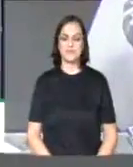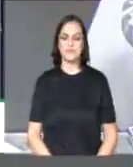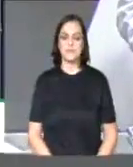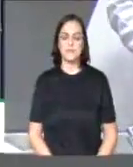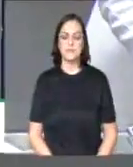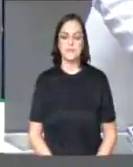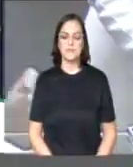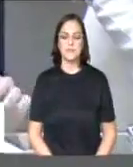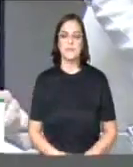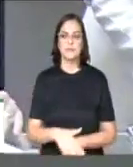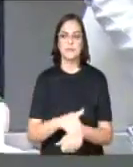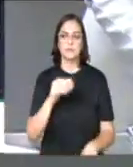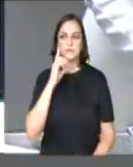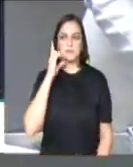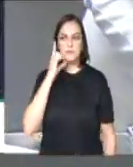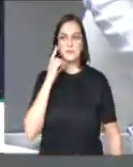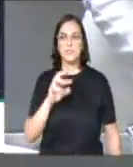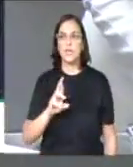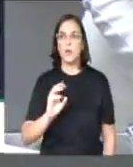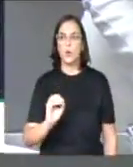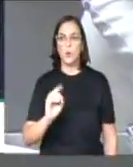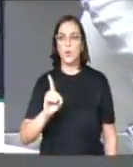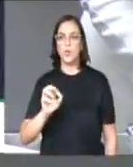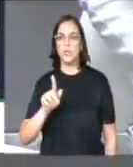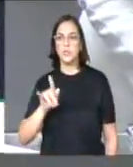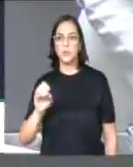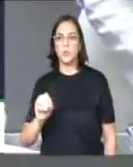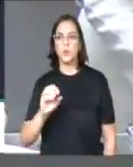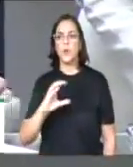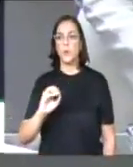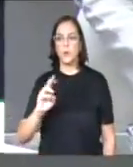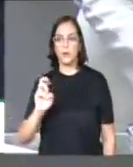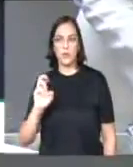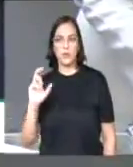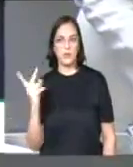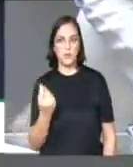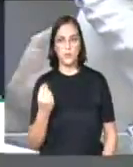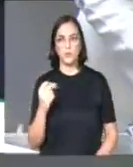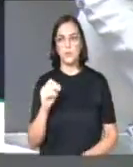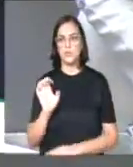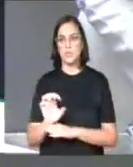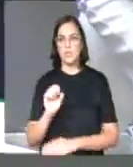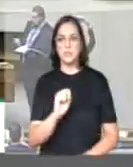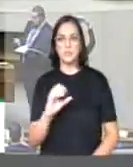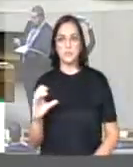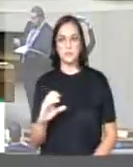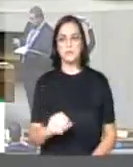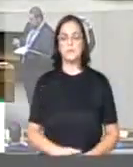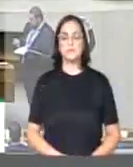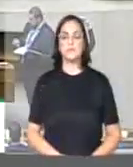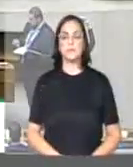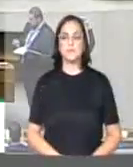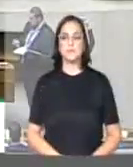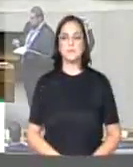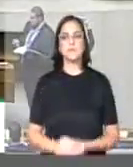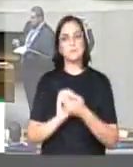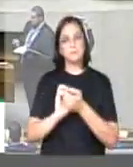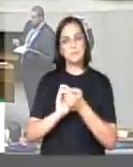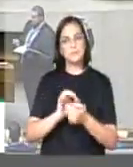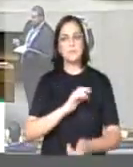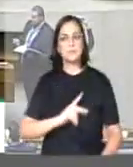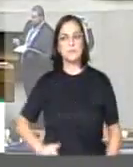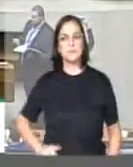deputada. Deputado Rodrigo Coelho, do meu estado de Santa Catarina. Senhora Presidente, deputada Giovana de Sá,